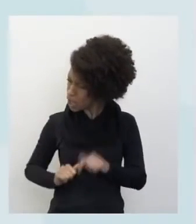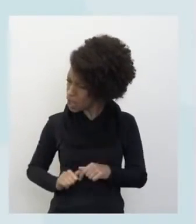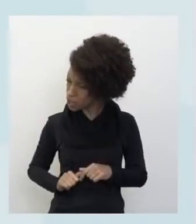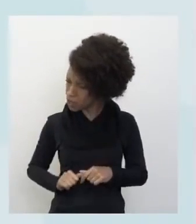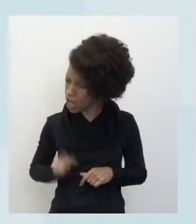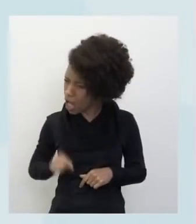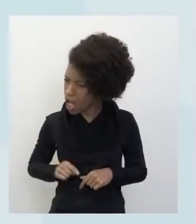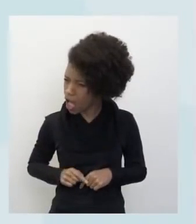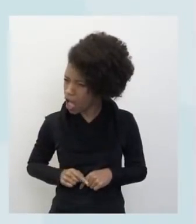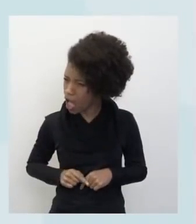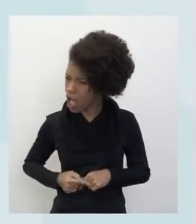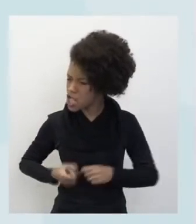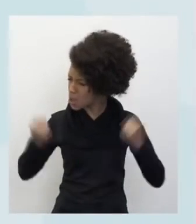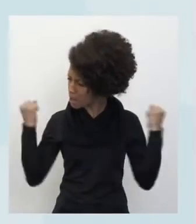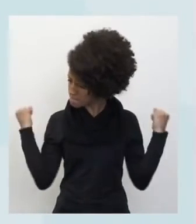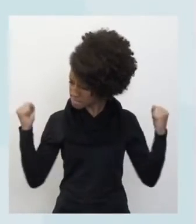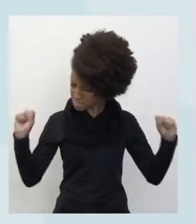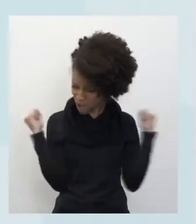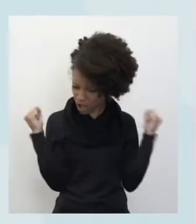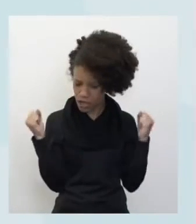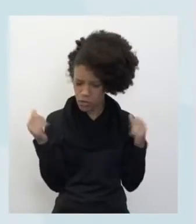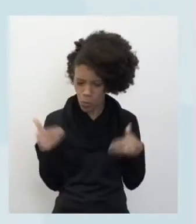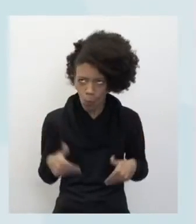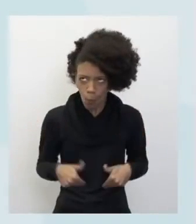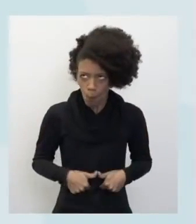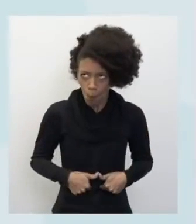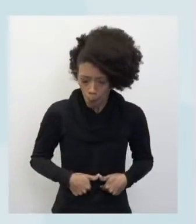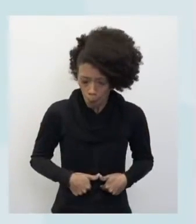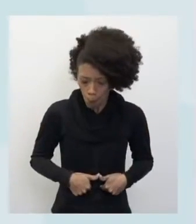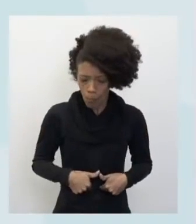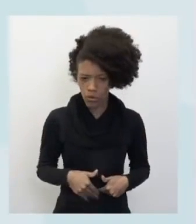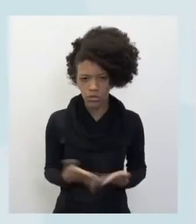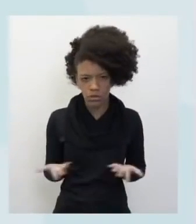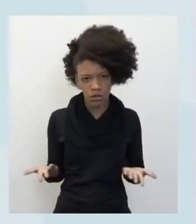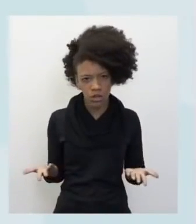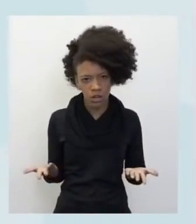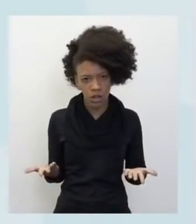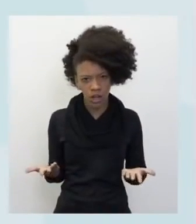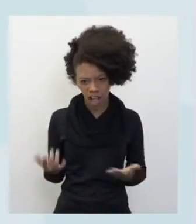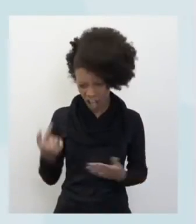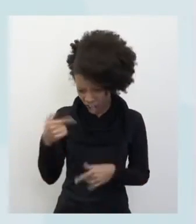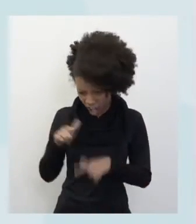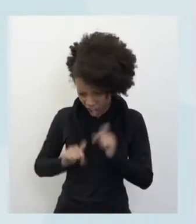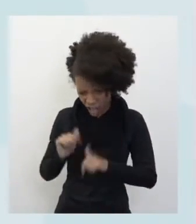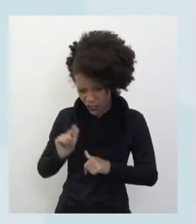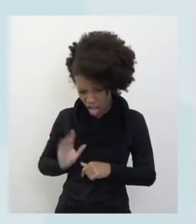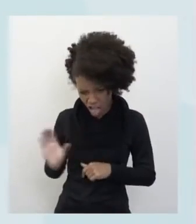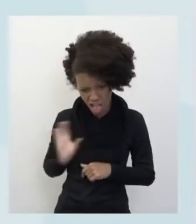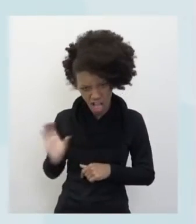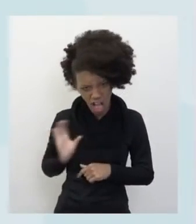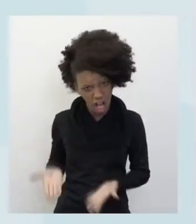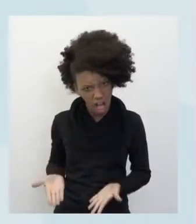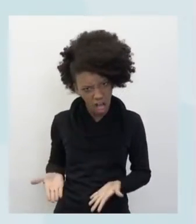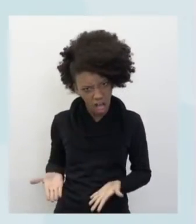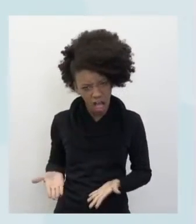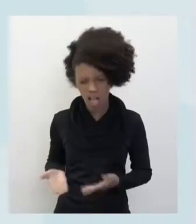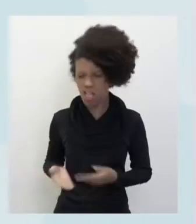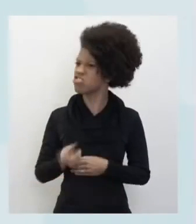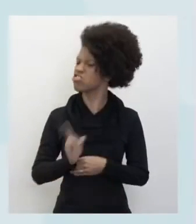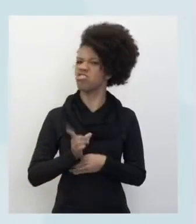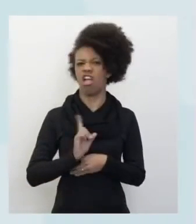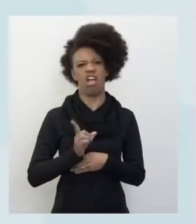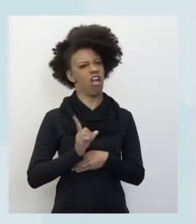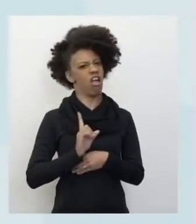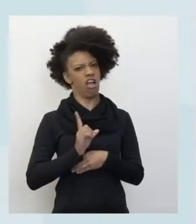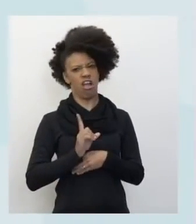Malho todo dia, faço dieta equilibrada. Semaninha de lucro? Não vou dar